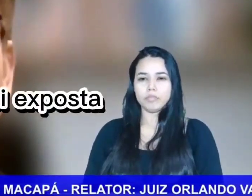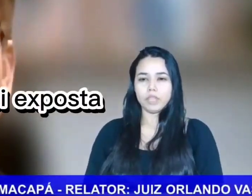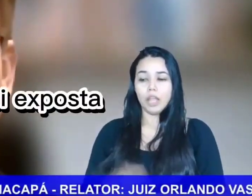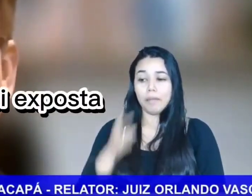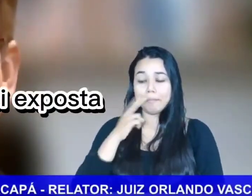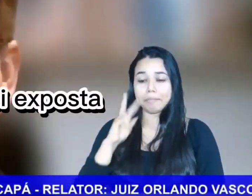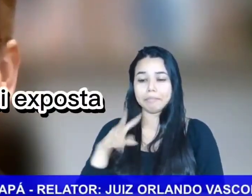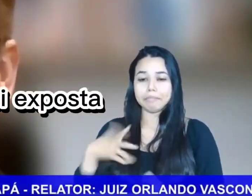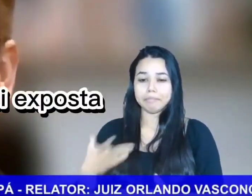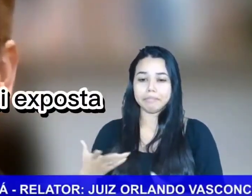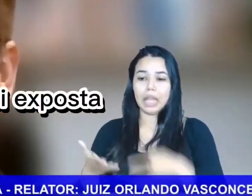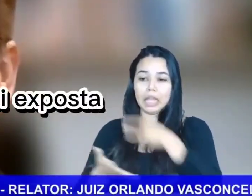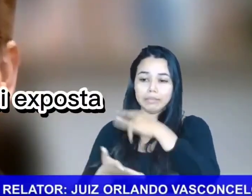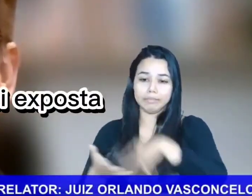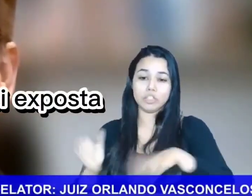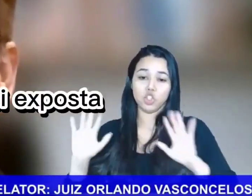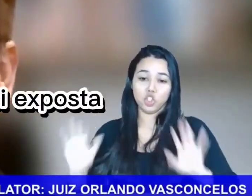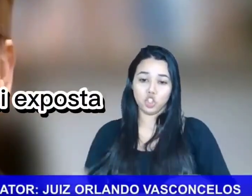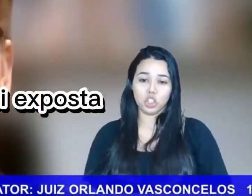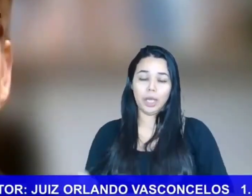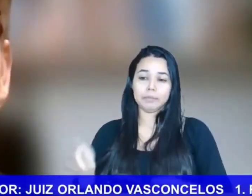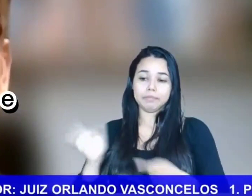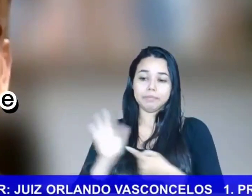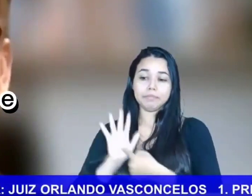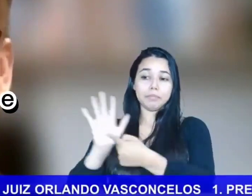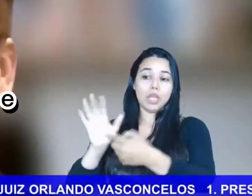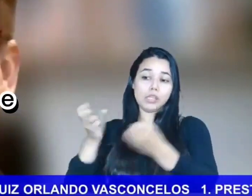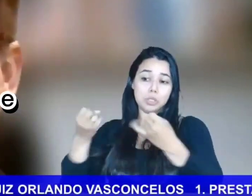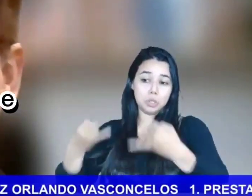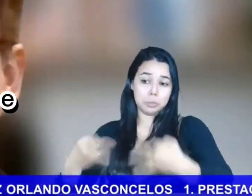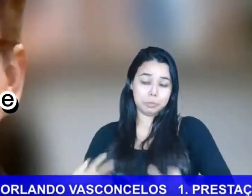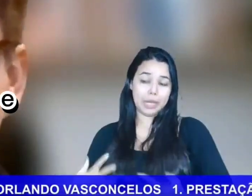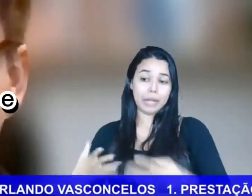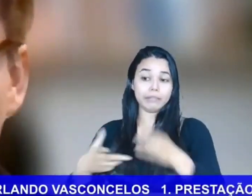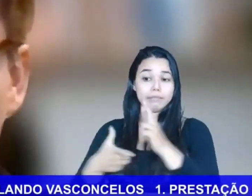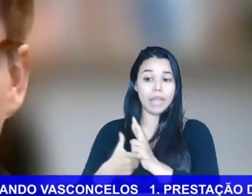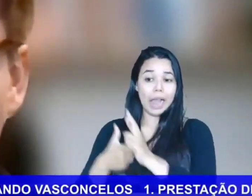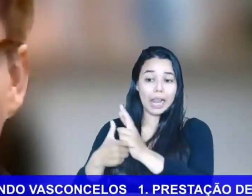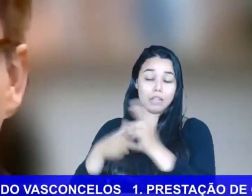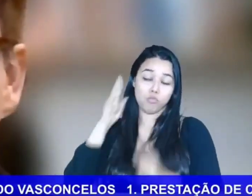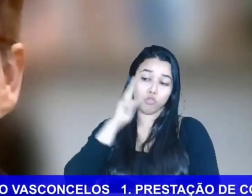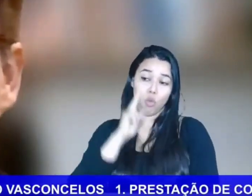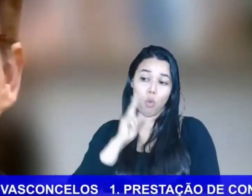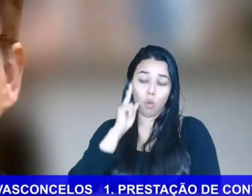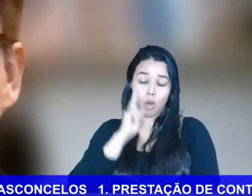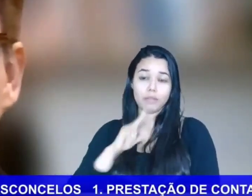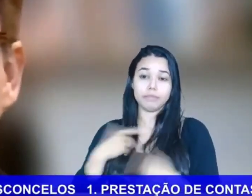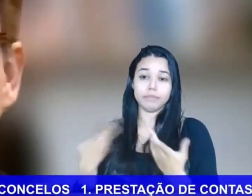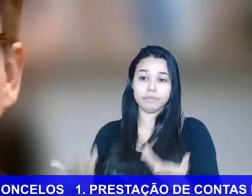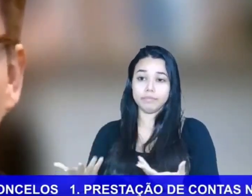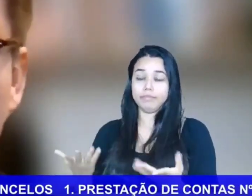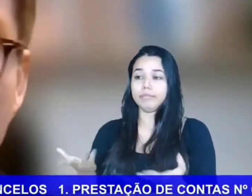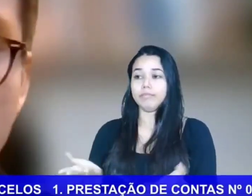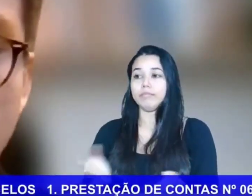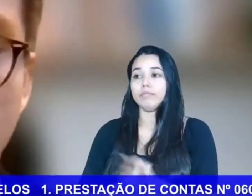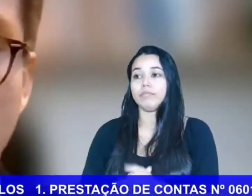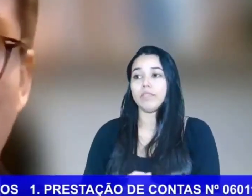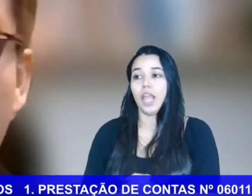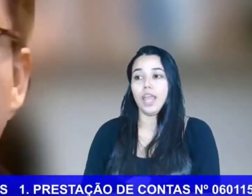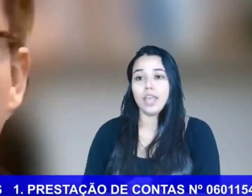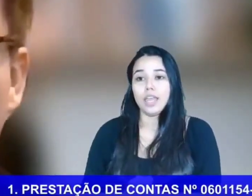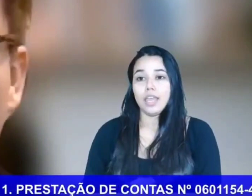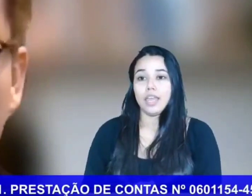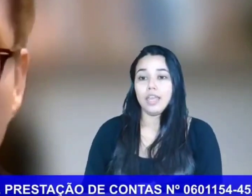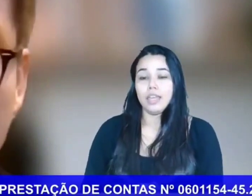matéria, objeto de julgamento, já foi exposta pelo nobre relator e, portanto, passarei